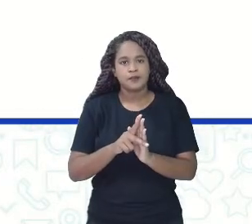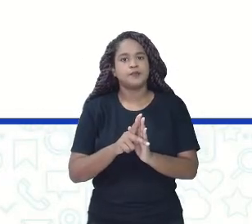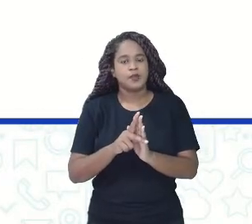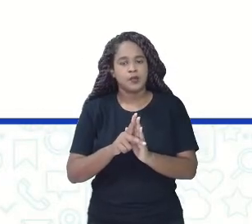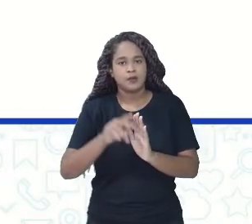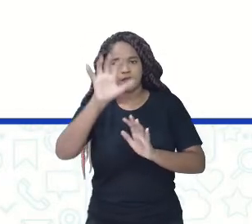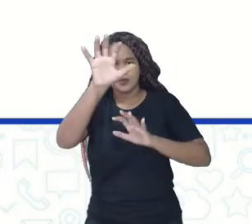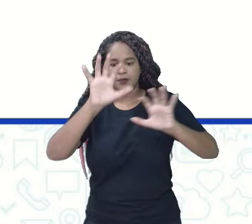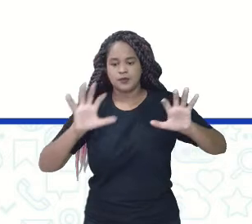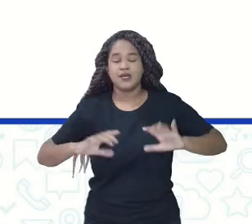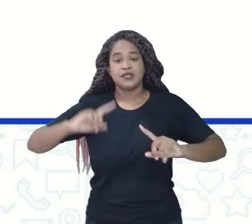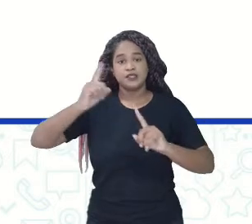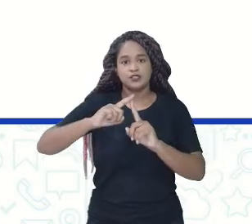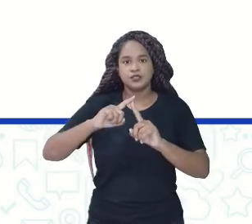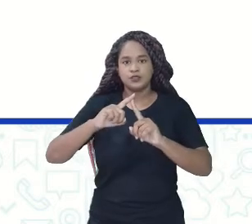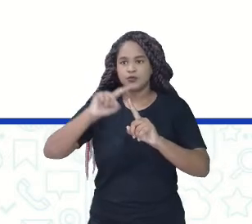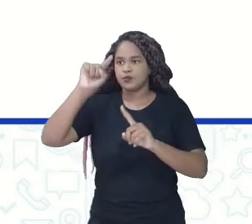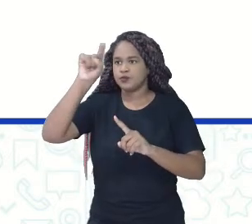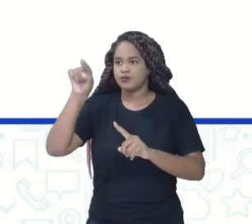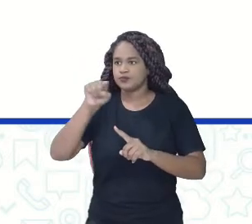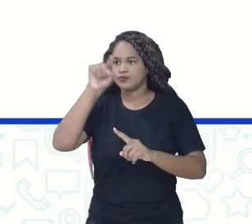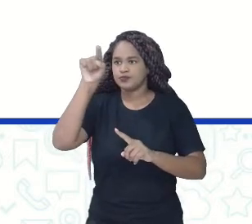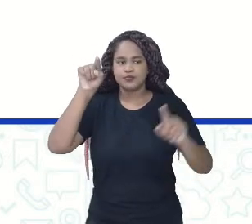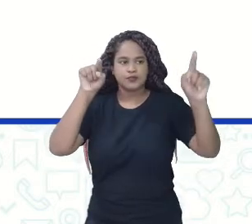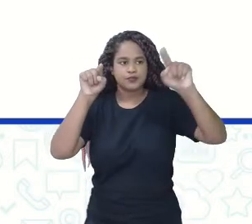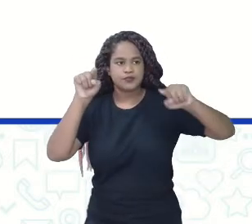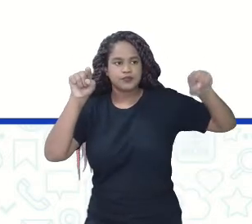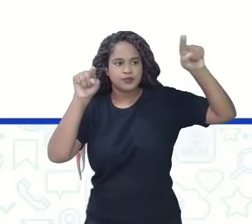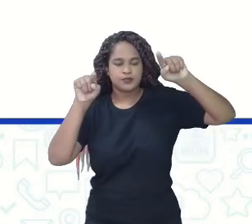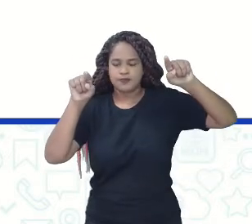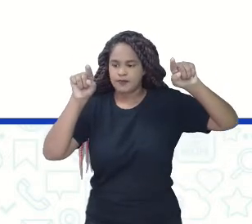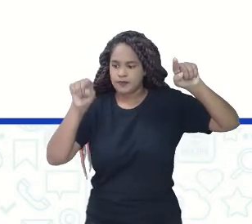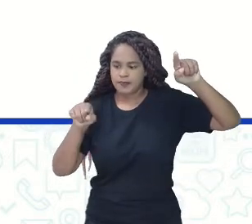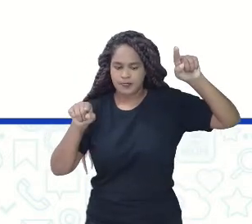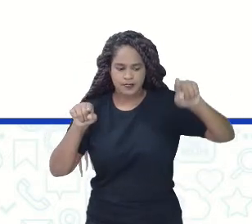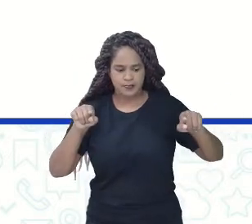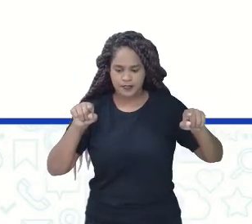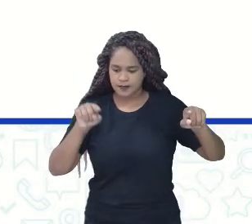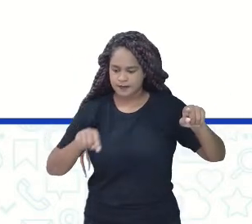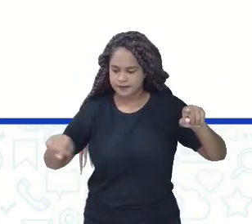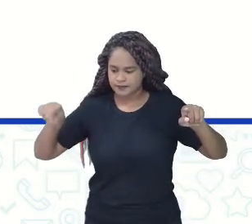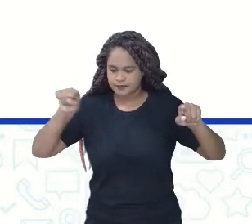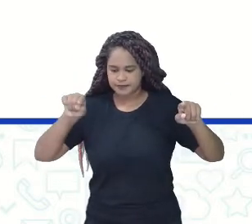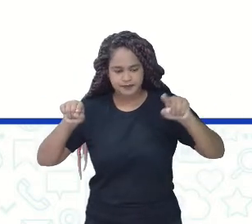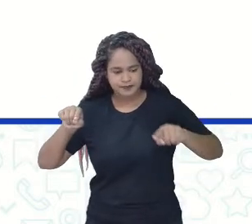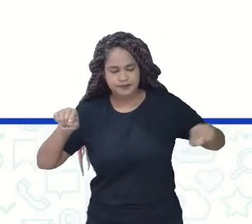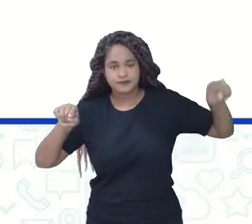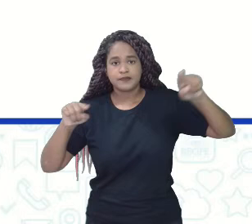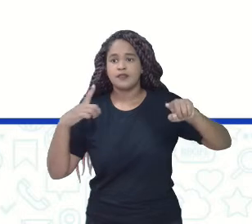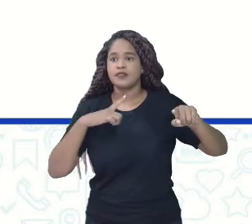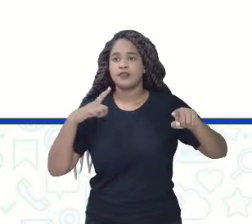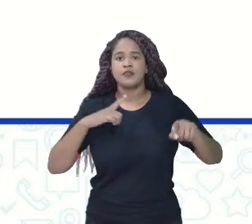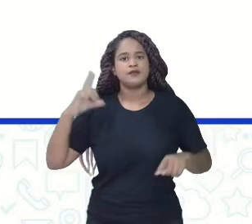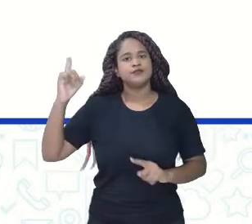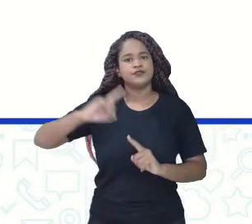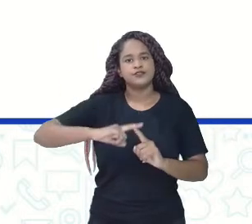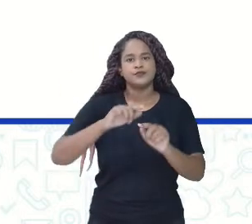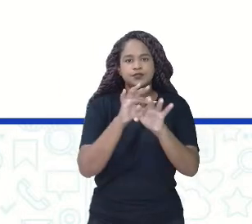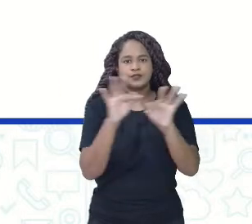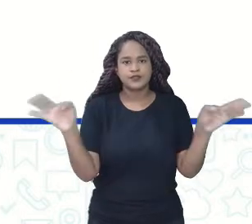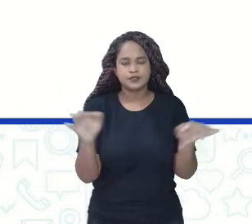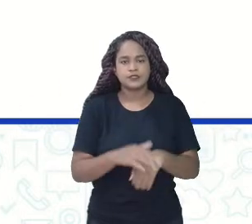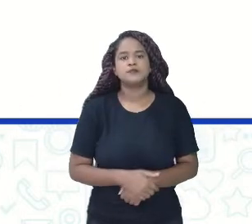tipos de balõezinhos que a gente usa e o que esses balõezinhos querem dizer, né? A gente verificou aqui, ó, um tipo simples de